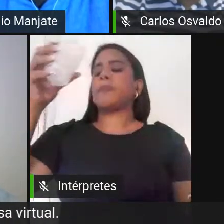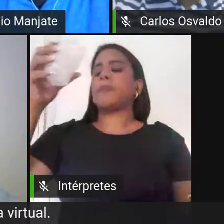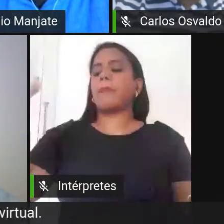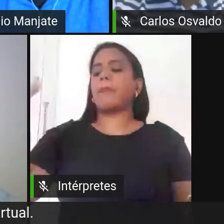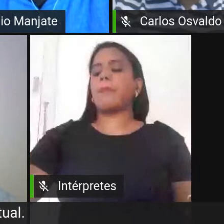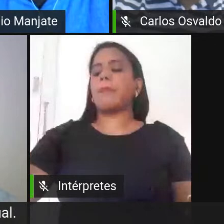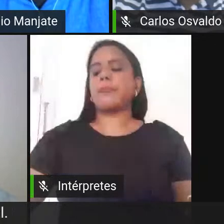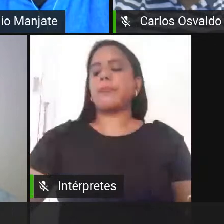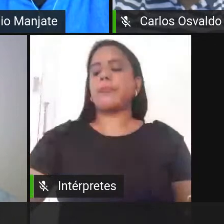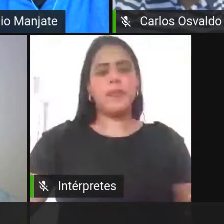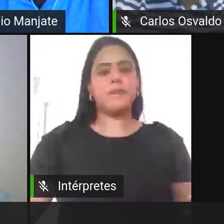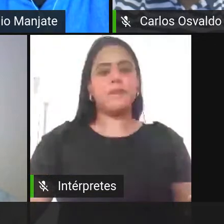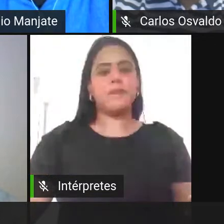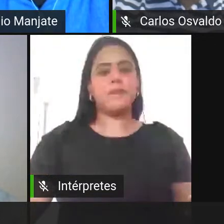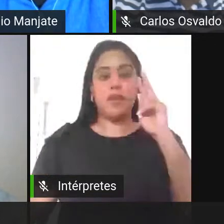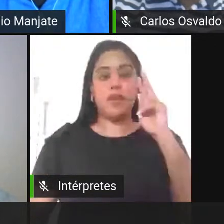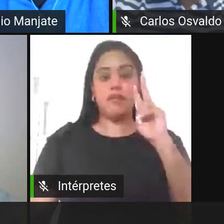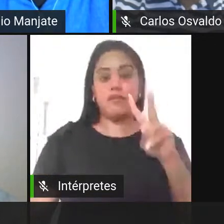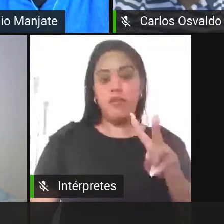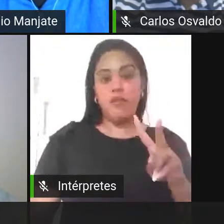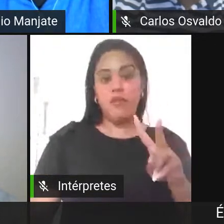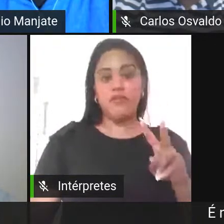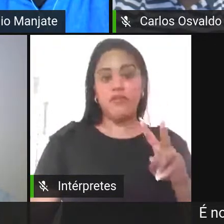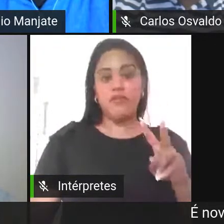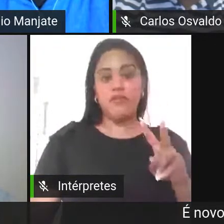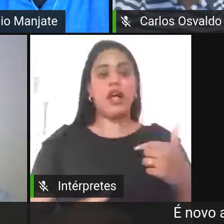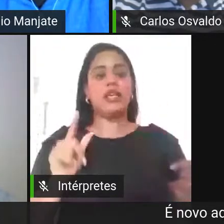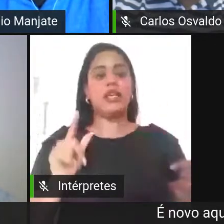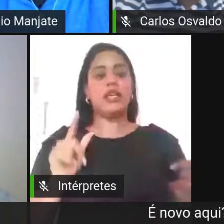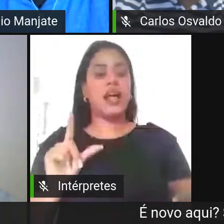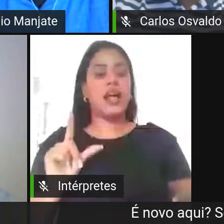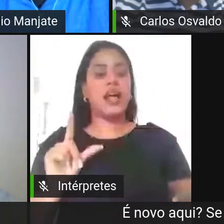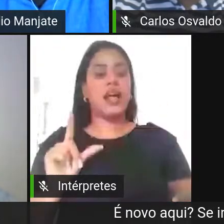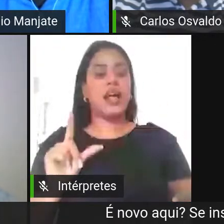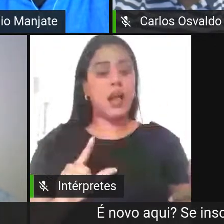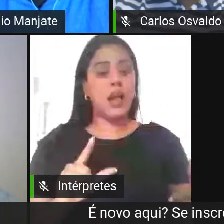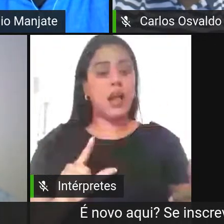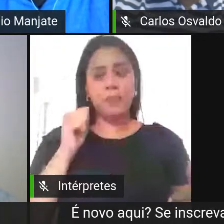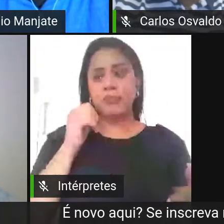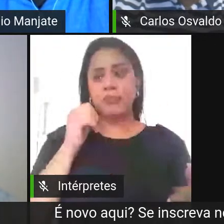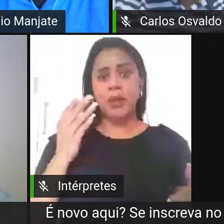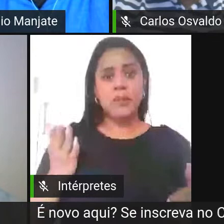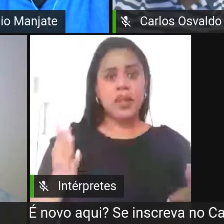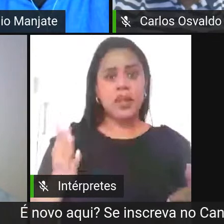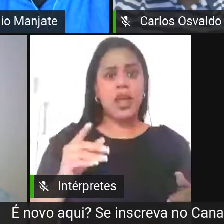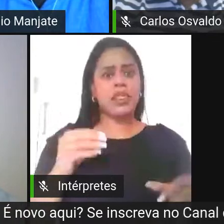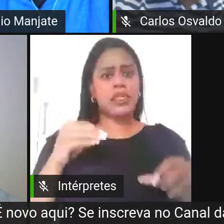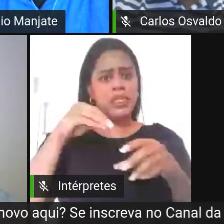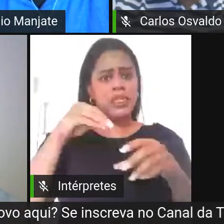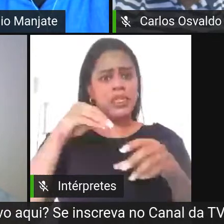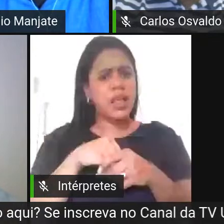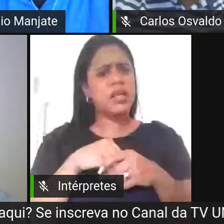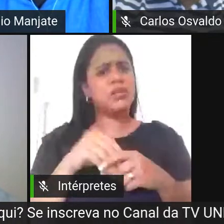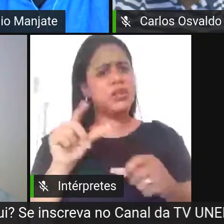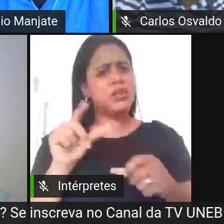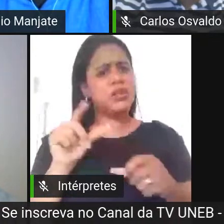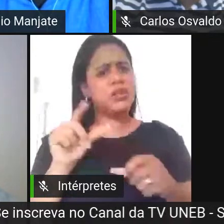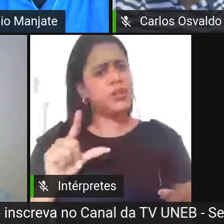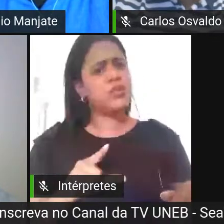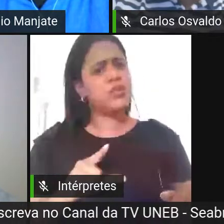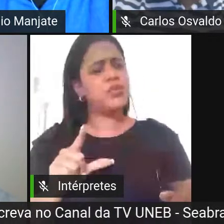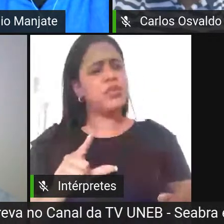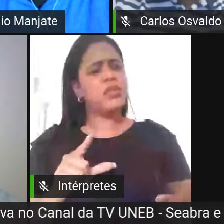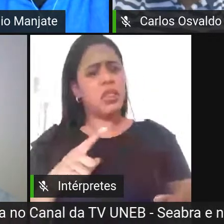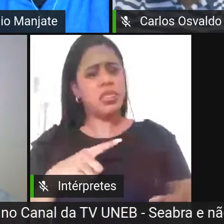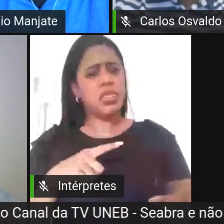literatura feminina. Não, porque a feminina está dentro da literatura. Então, dentro das categorias que já estão ali dispostas